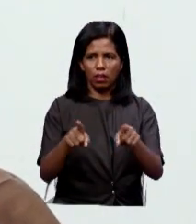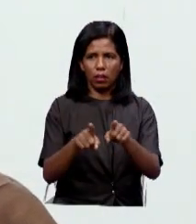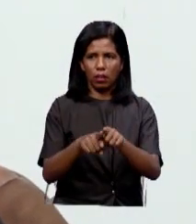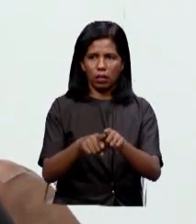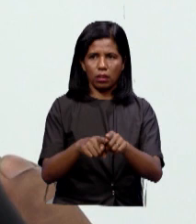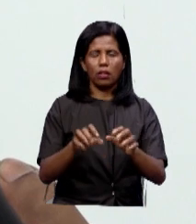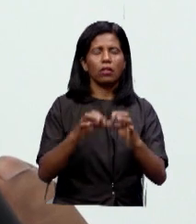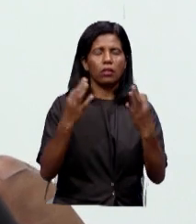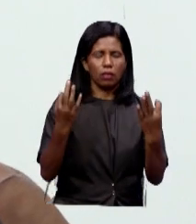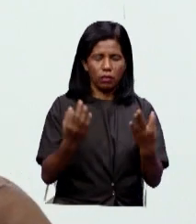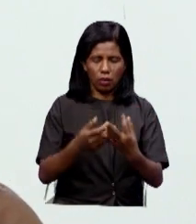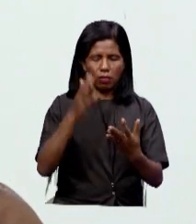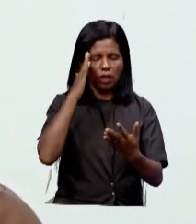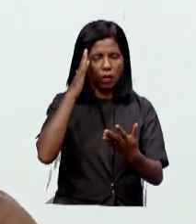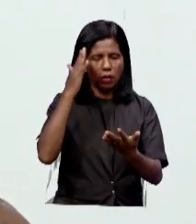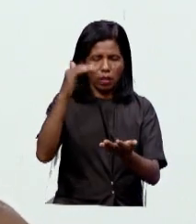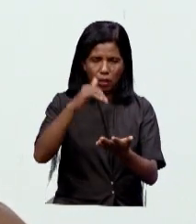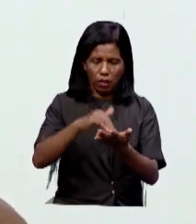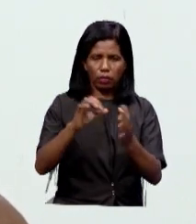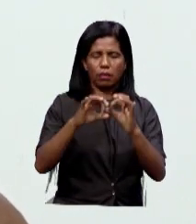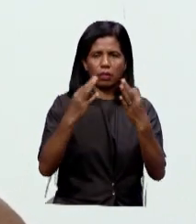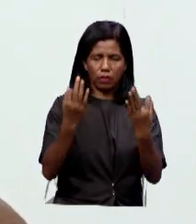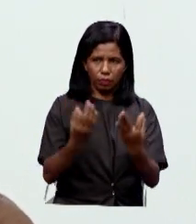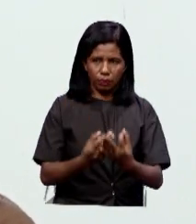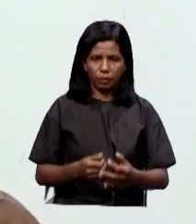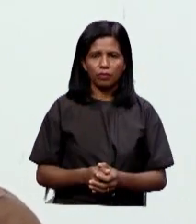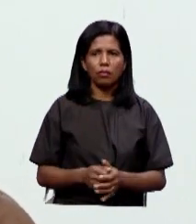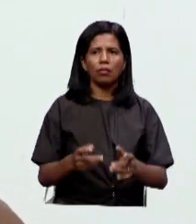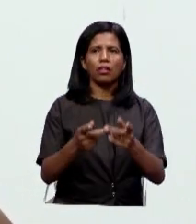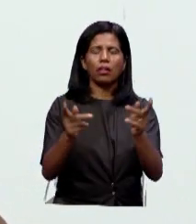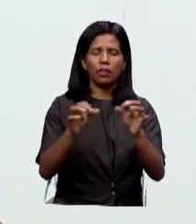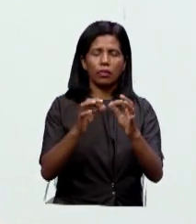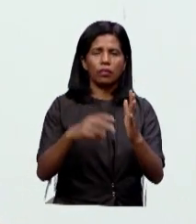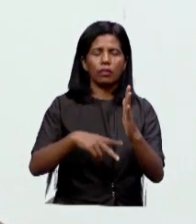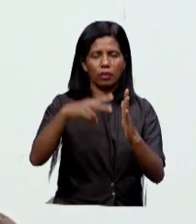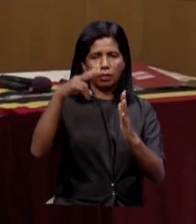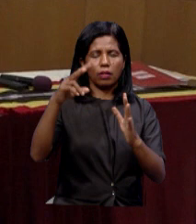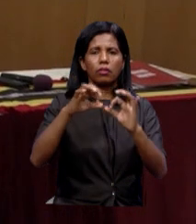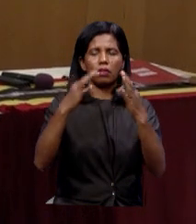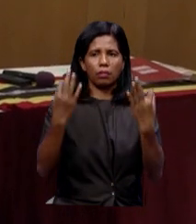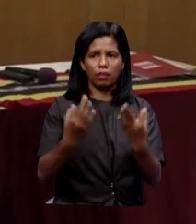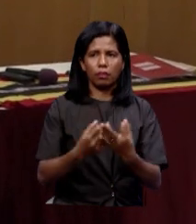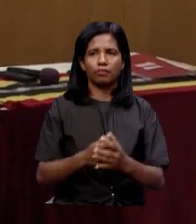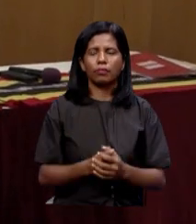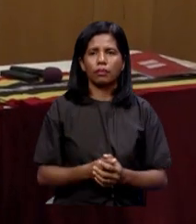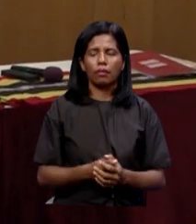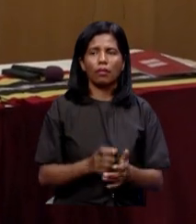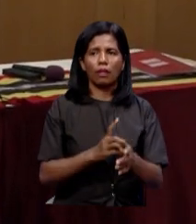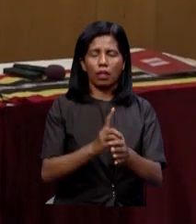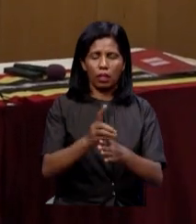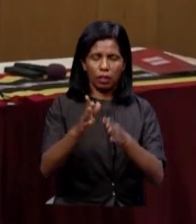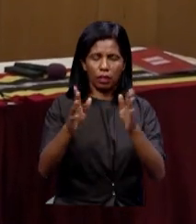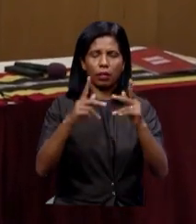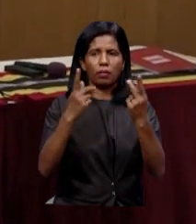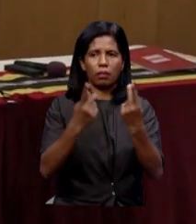né, fato para memorizar ser na família, fato para valorização da família. Nunemos, diretor companhia Star